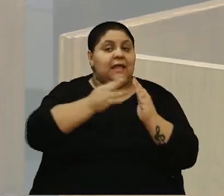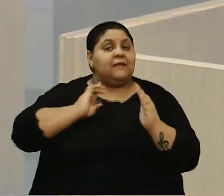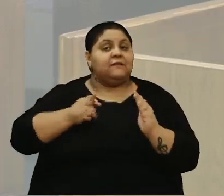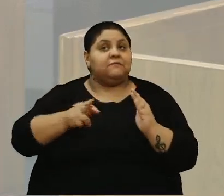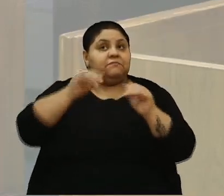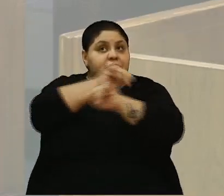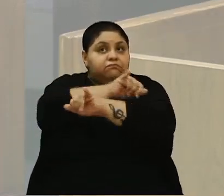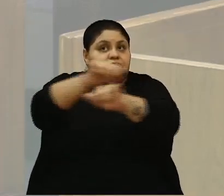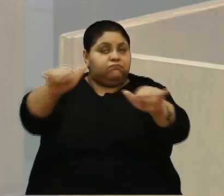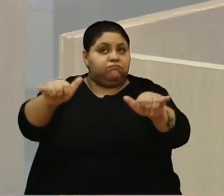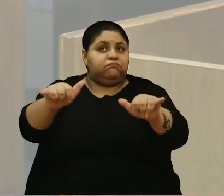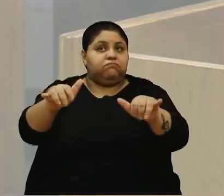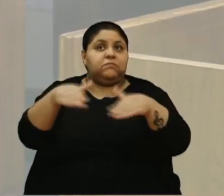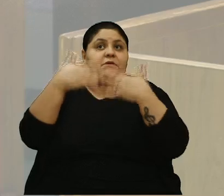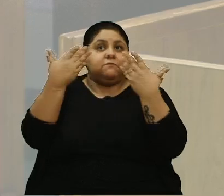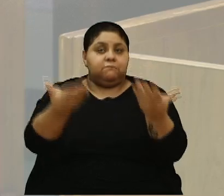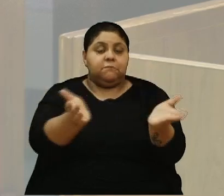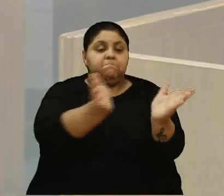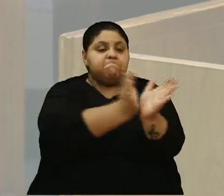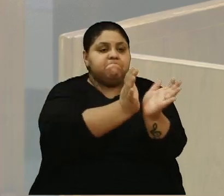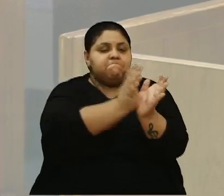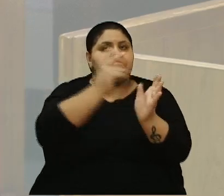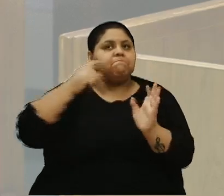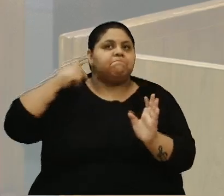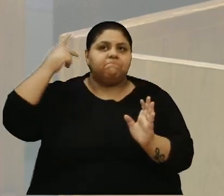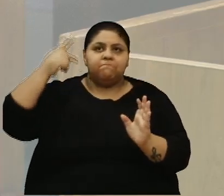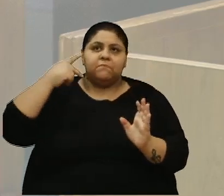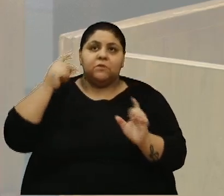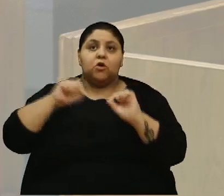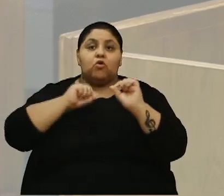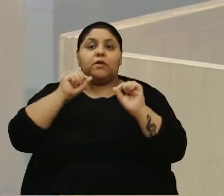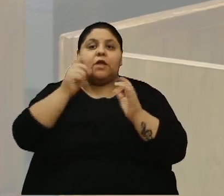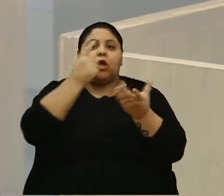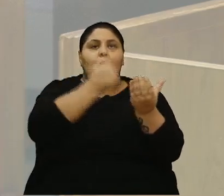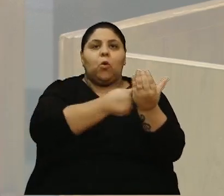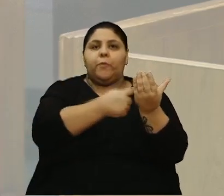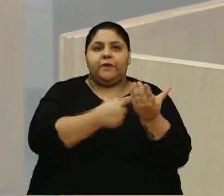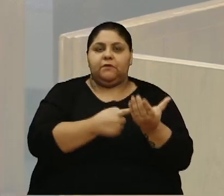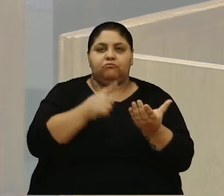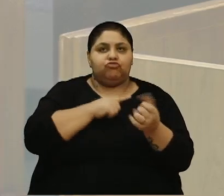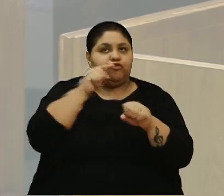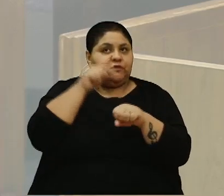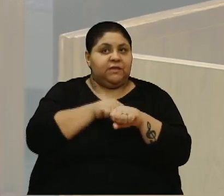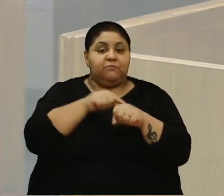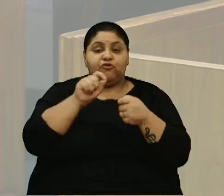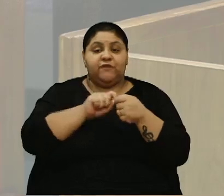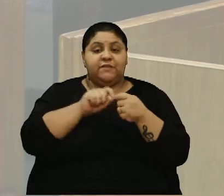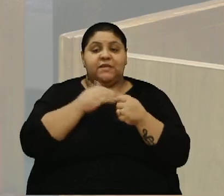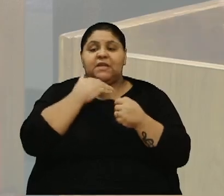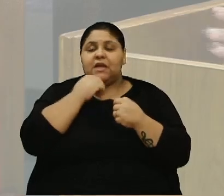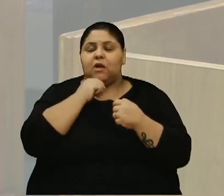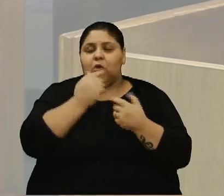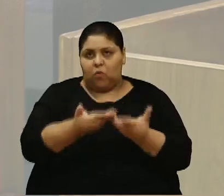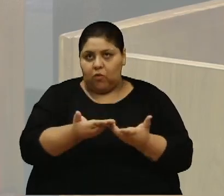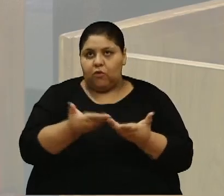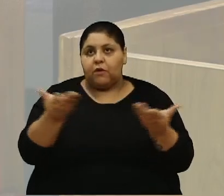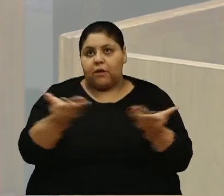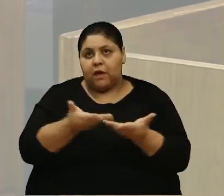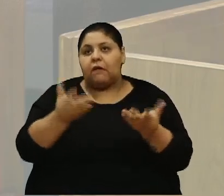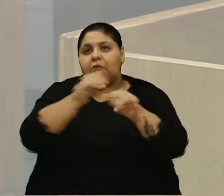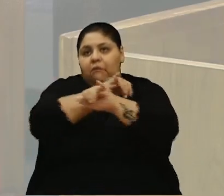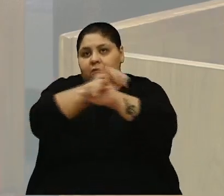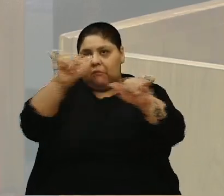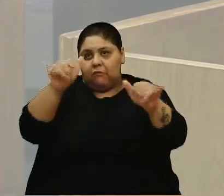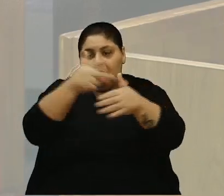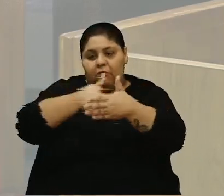repasso as informações, então, aos colegas vereadores daquilo que foi tratado. Eu não tive tempo de fazer isso ainda, então quero fazer aqui, publicamente,